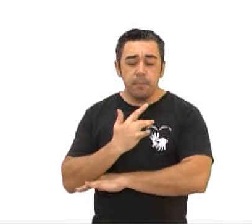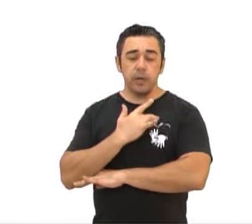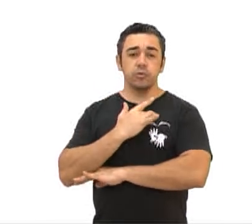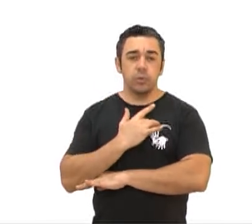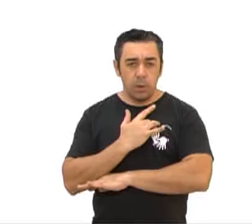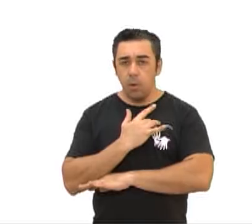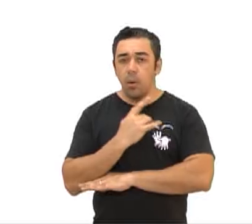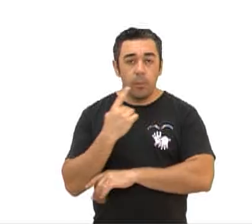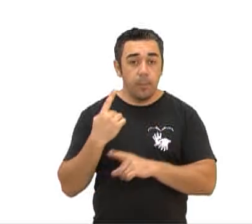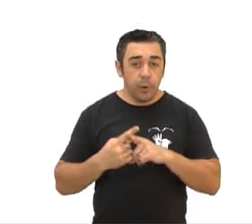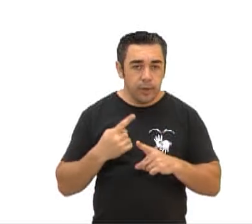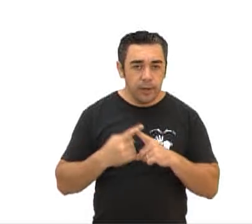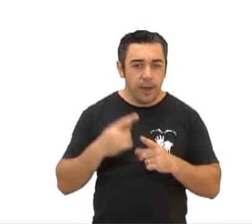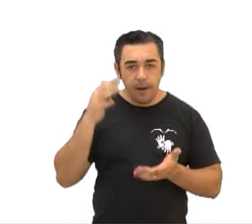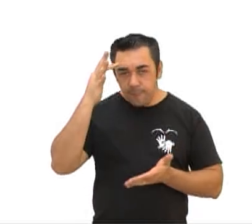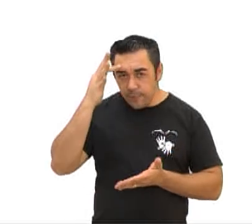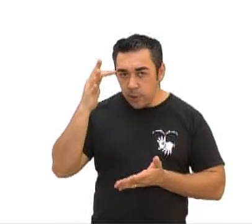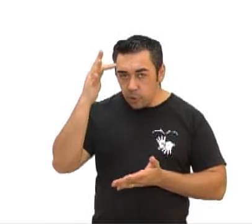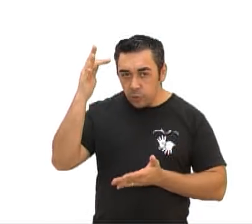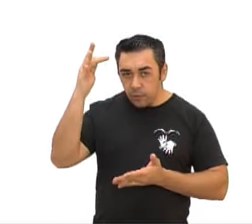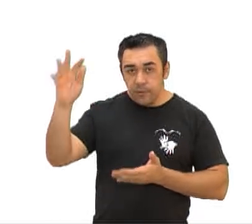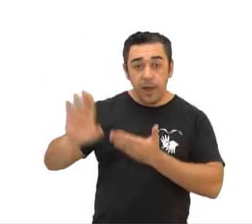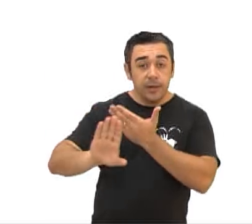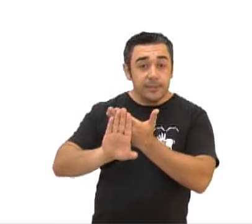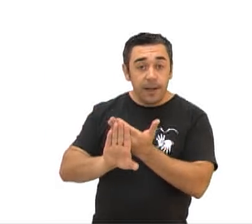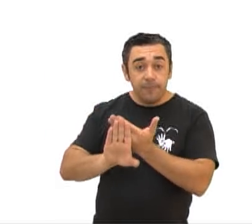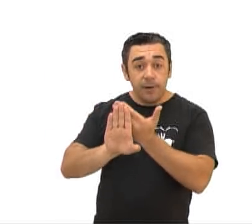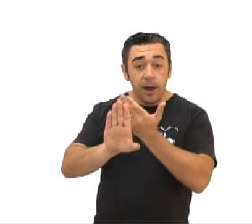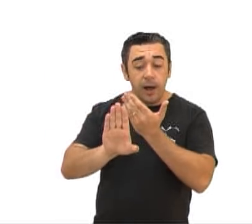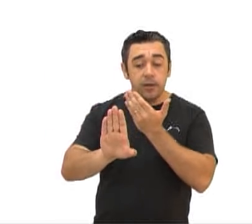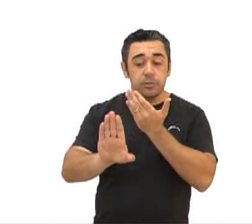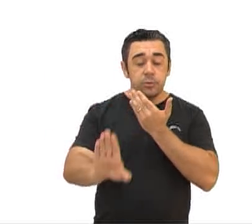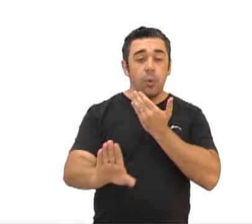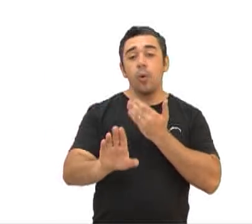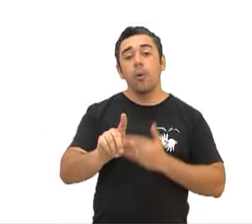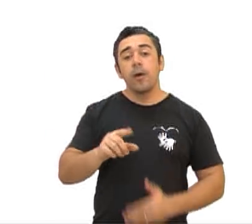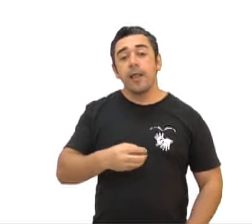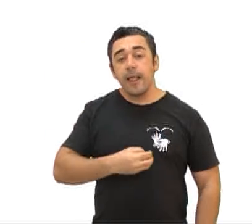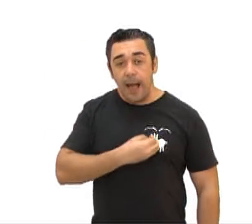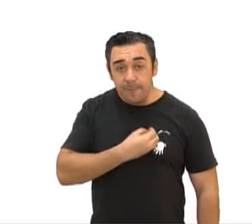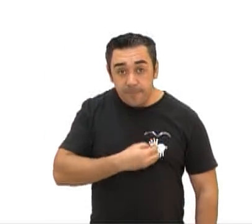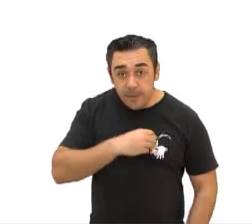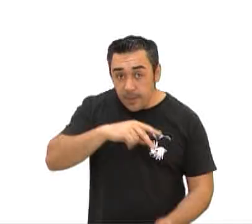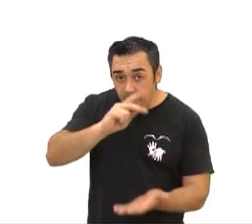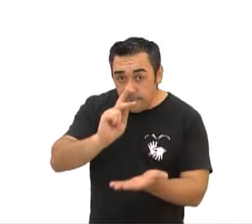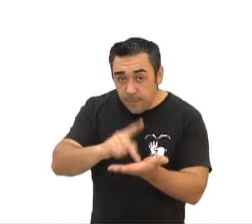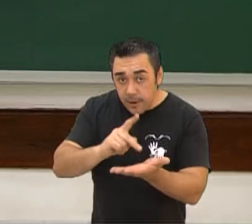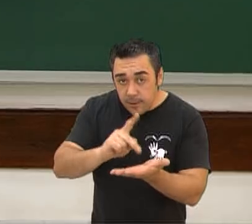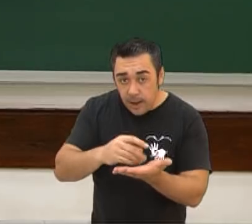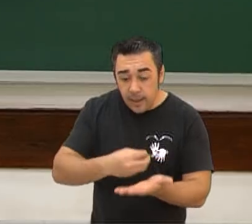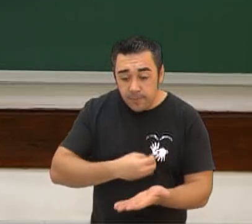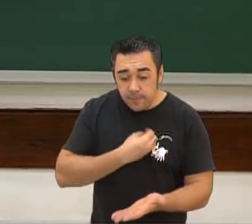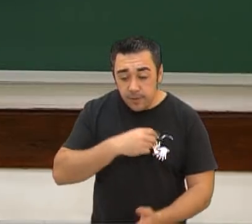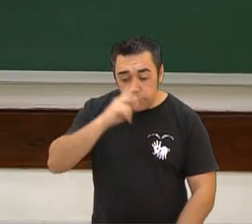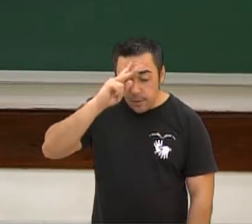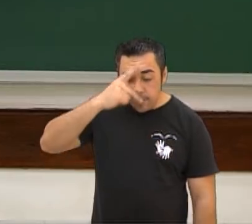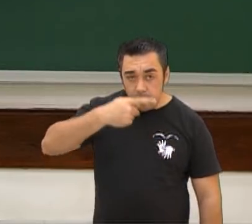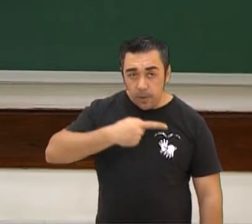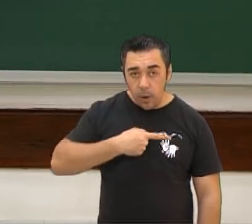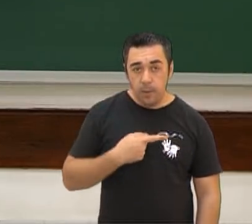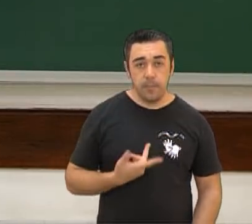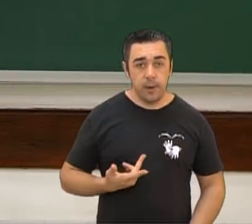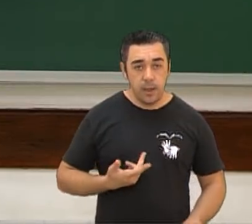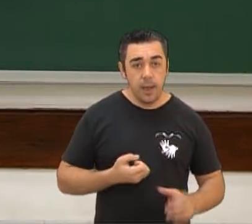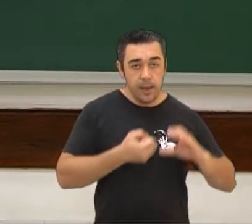a filosofia se afastou cada vez mais da vida em si mesma, né? Uma das características